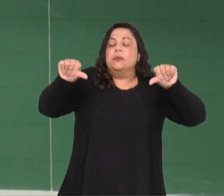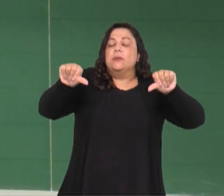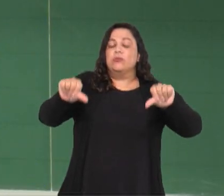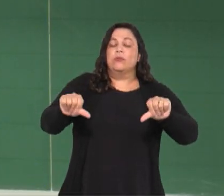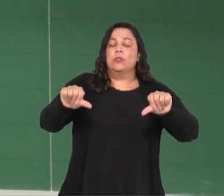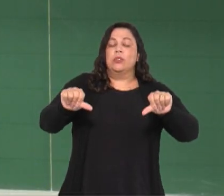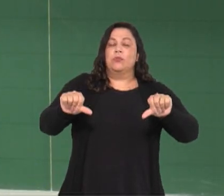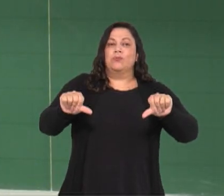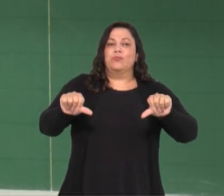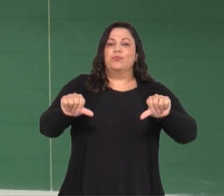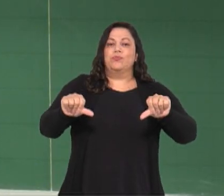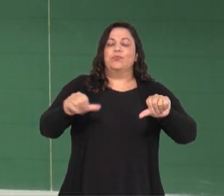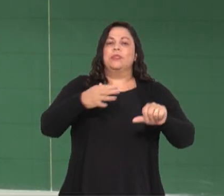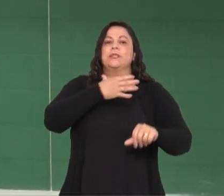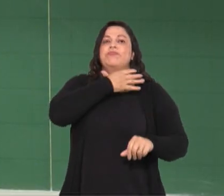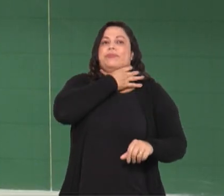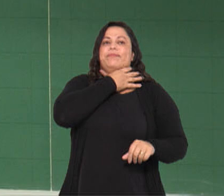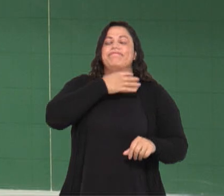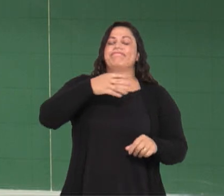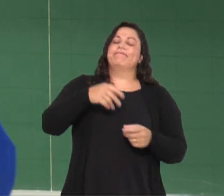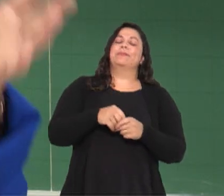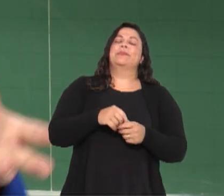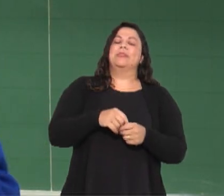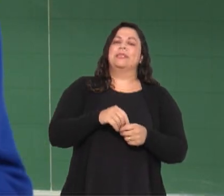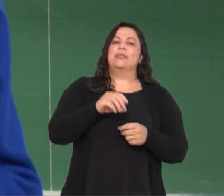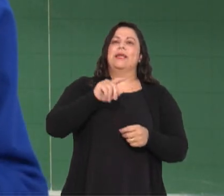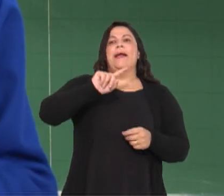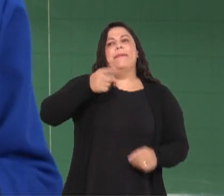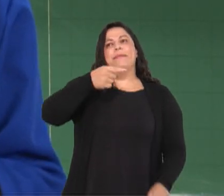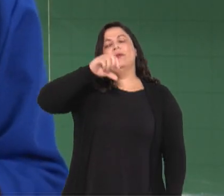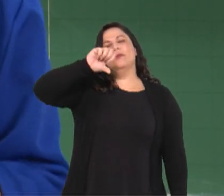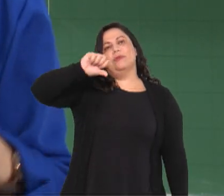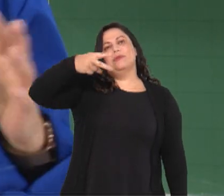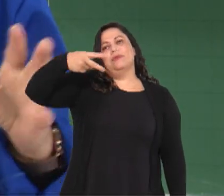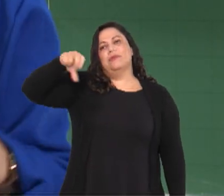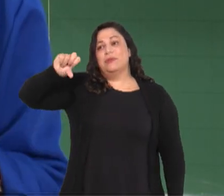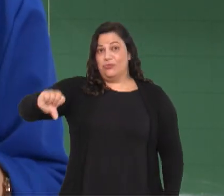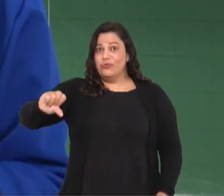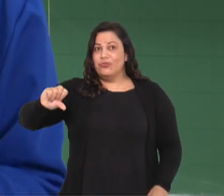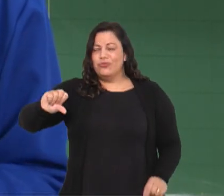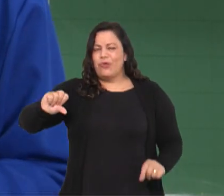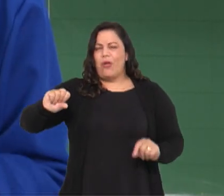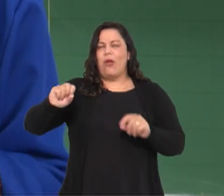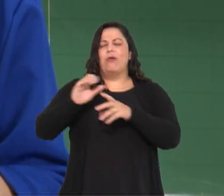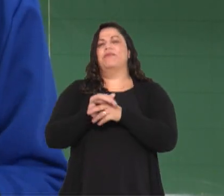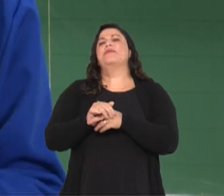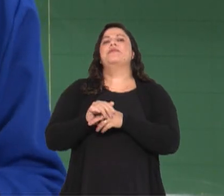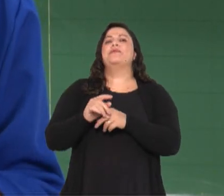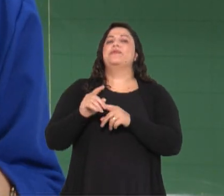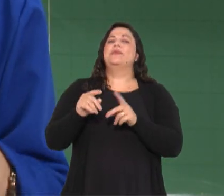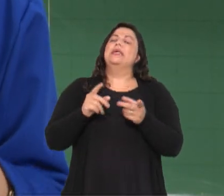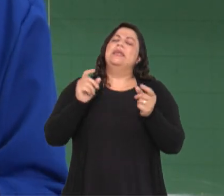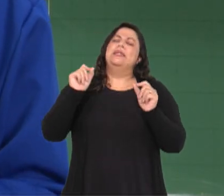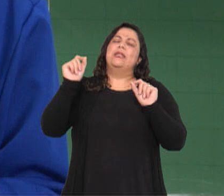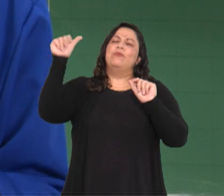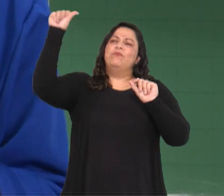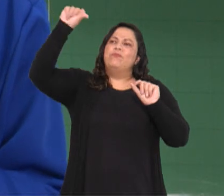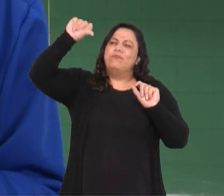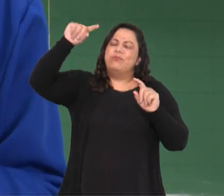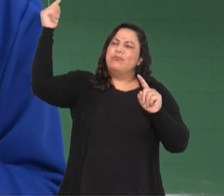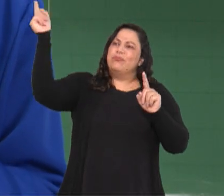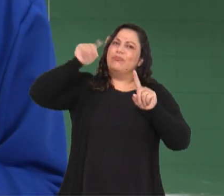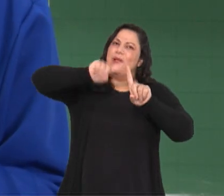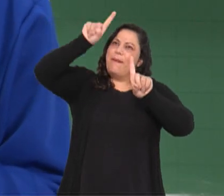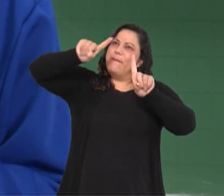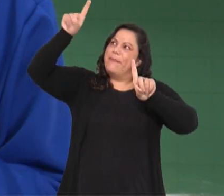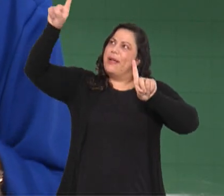foi a crise de 1929, né, aquela crise da quebra da Bolsa de Nova York lá, isso interferiu no preço do